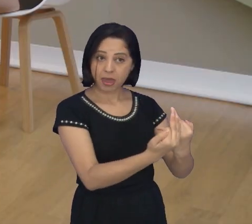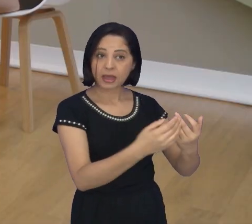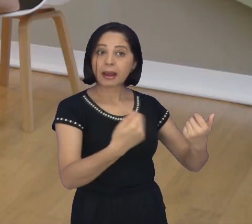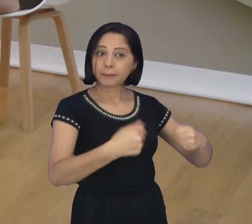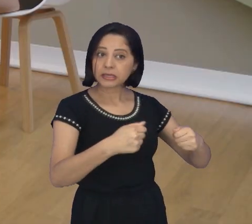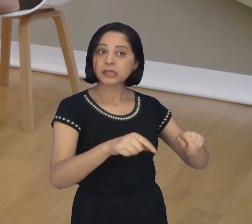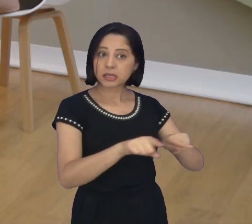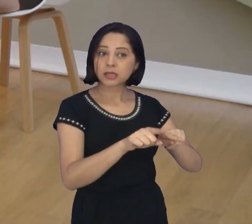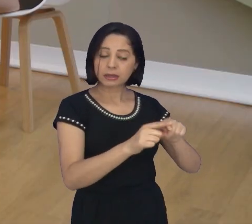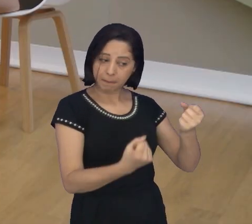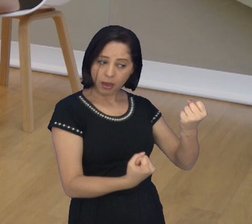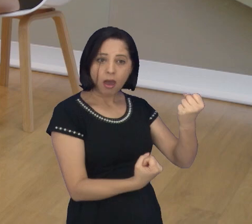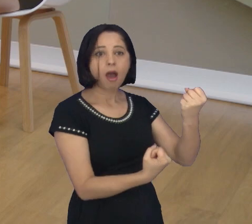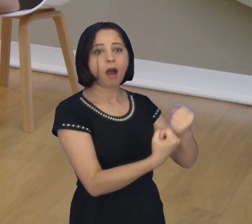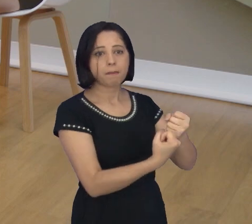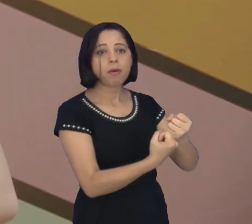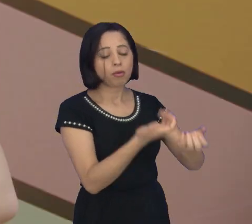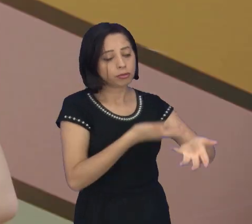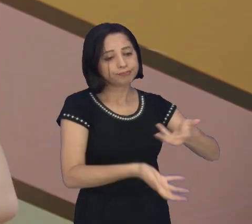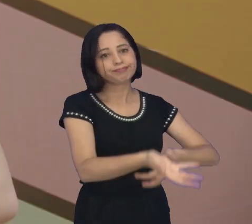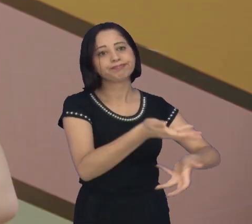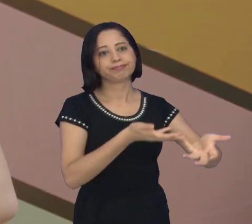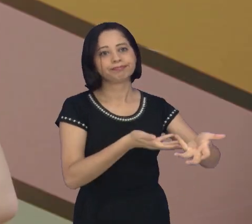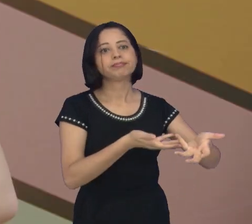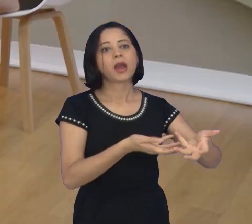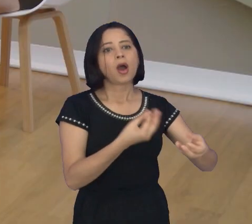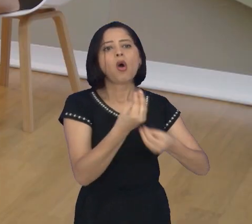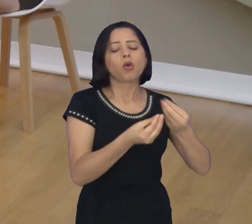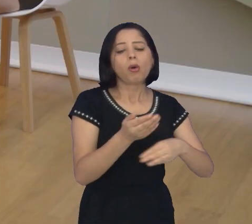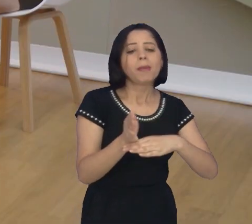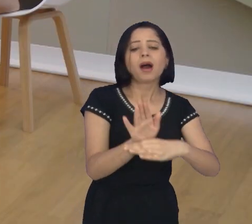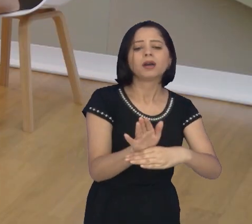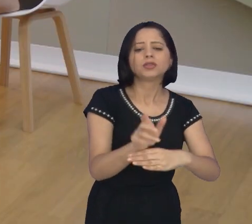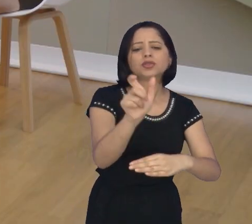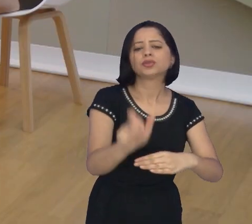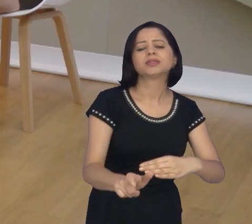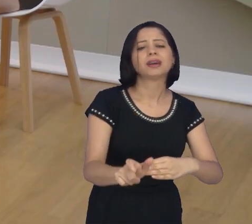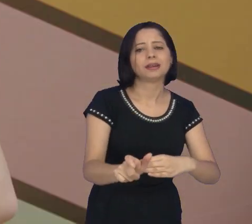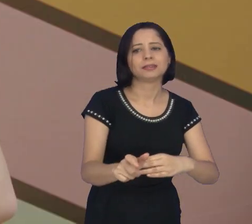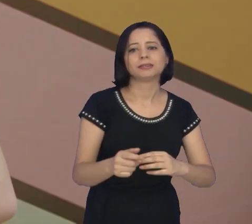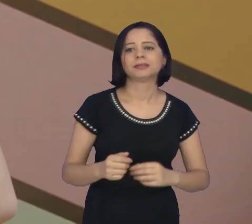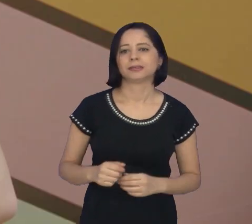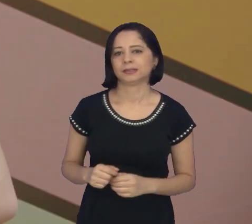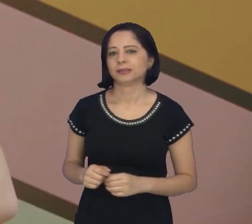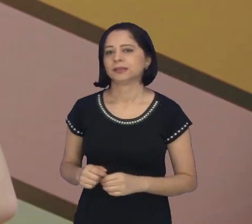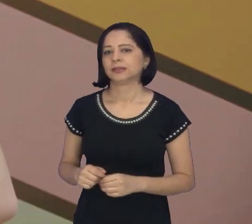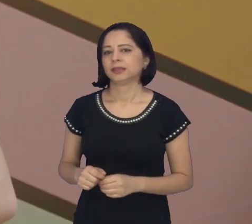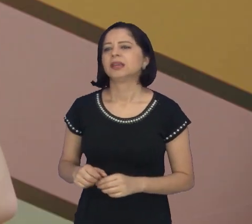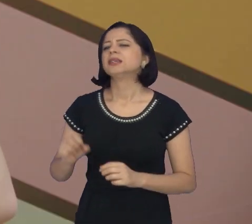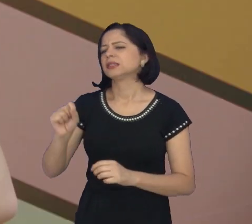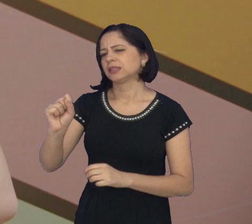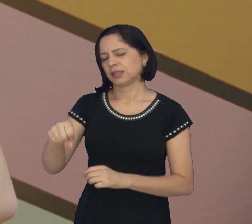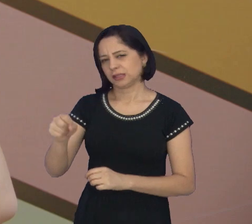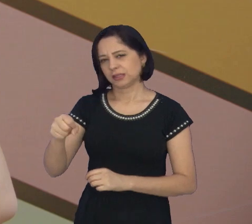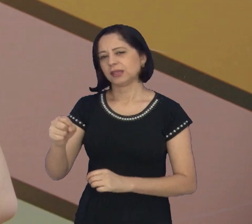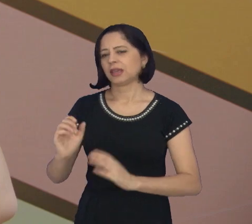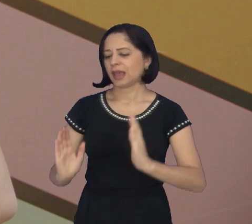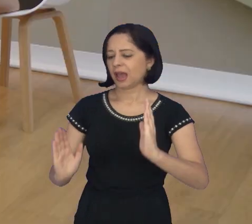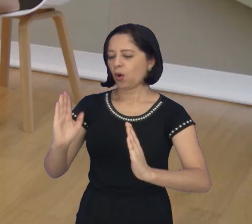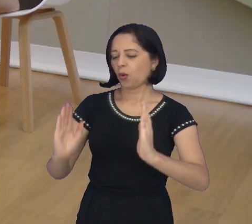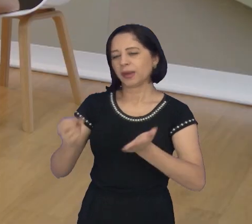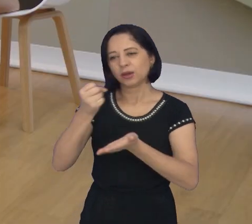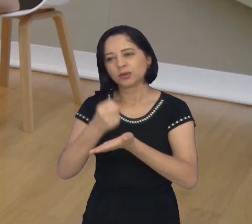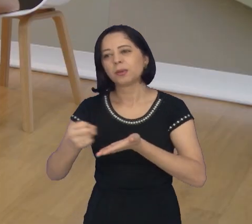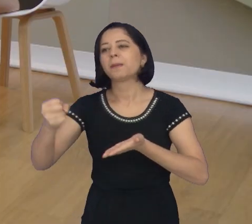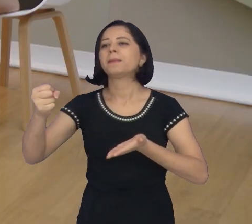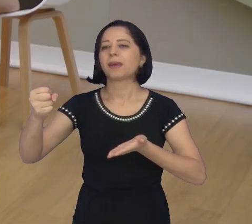né? Para saber como que ela pode ajudar o paciente, enfim, passar por essa fase. Que passa. Sim, felizmente passa. Que